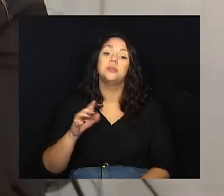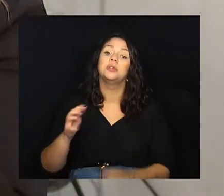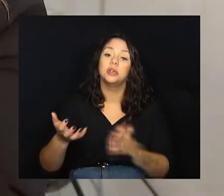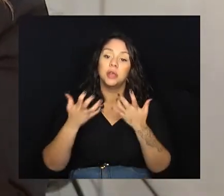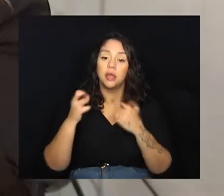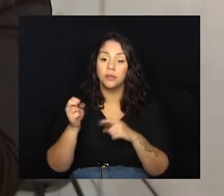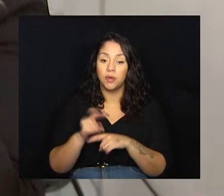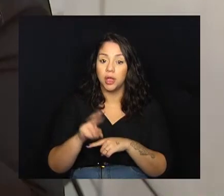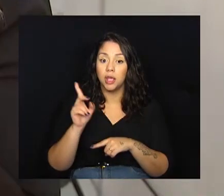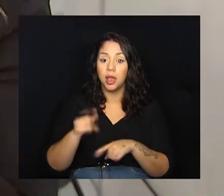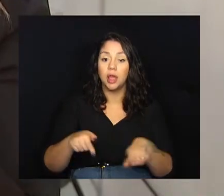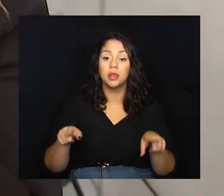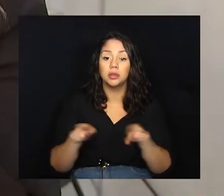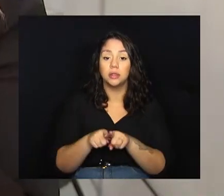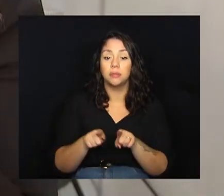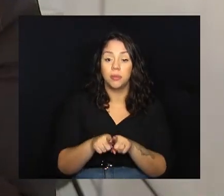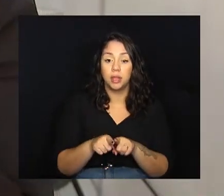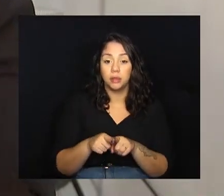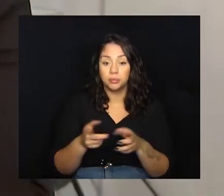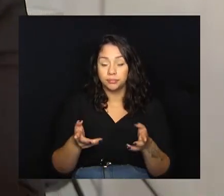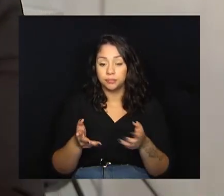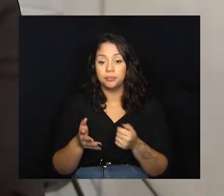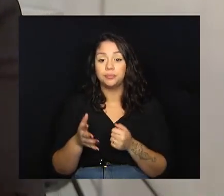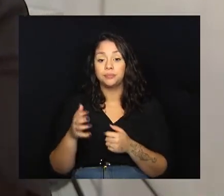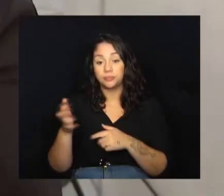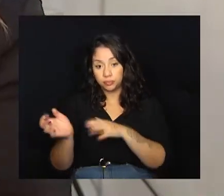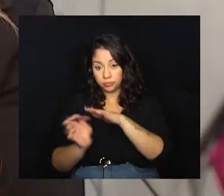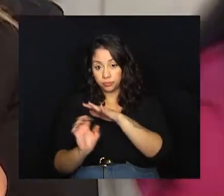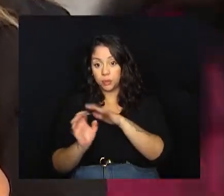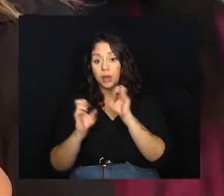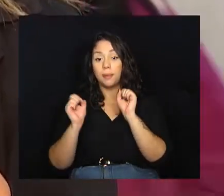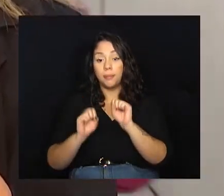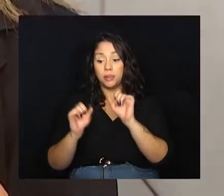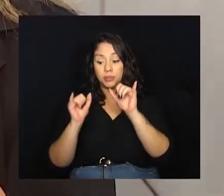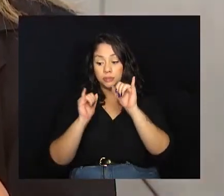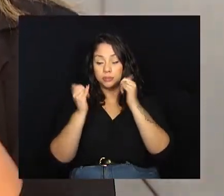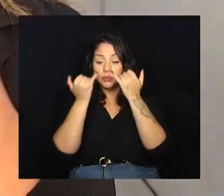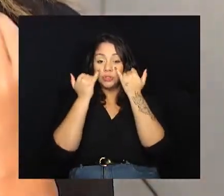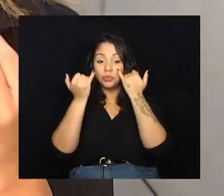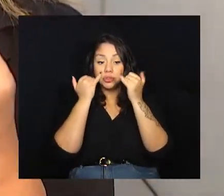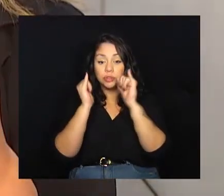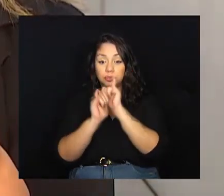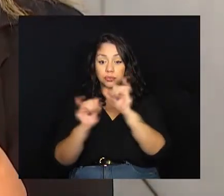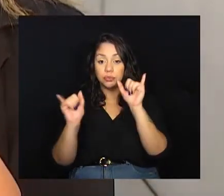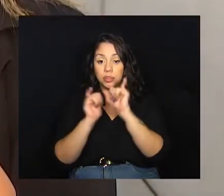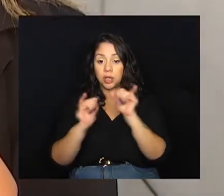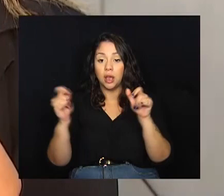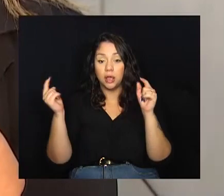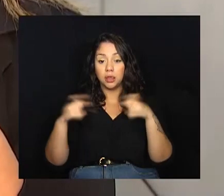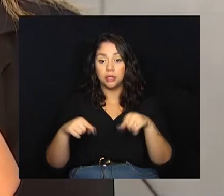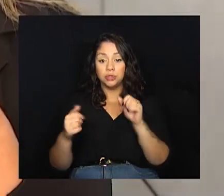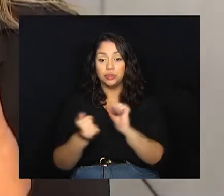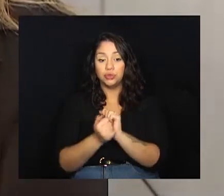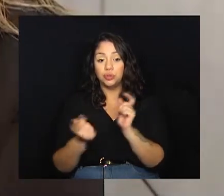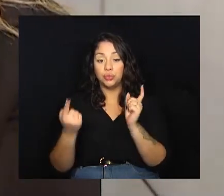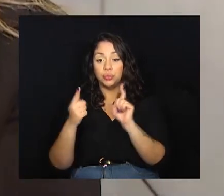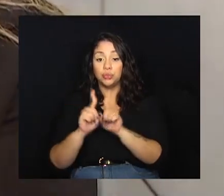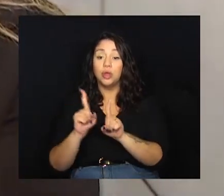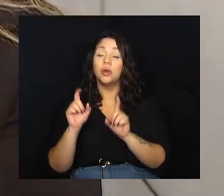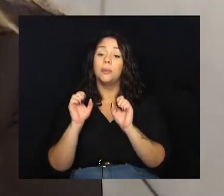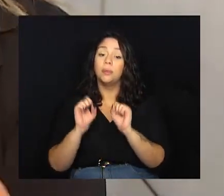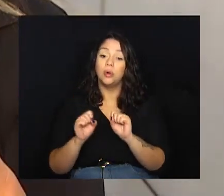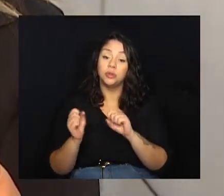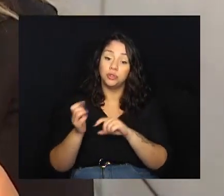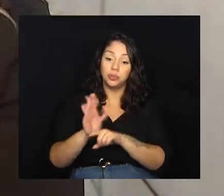é também para que os as empresas possam divulgar aqui conosco assim a gente pode ajudar